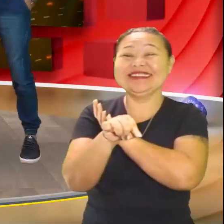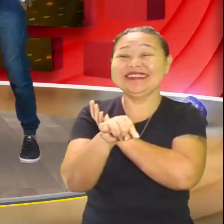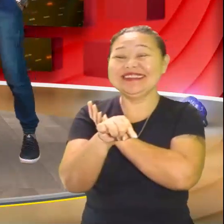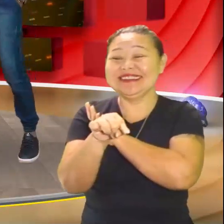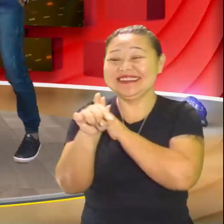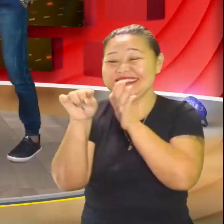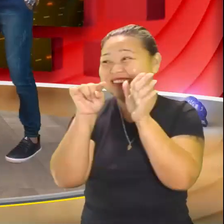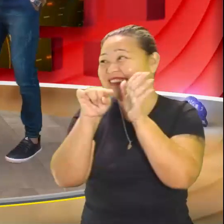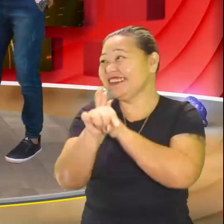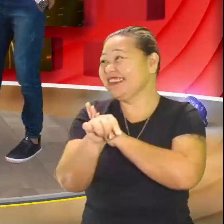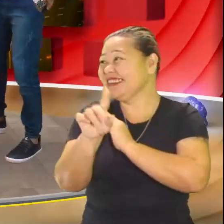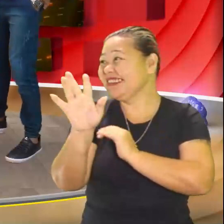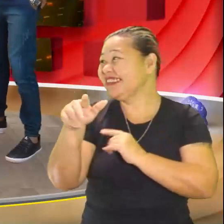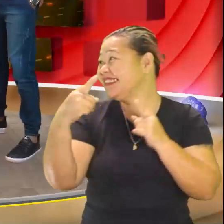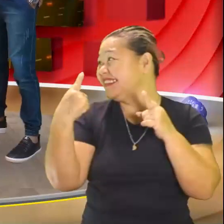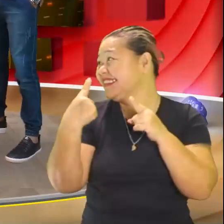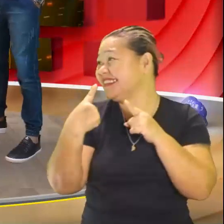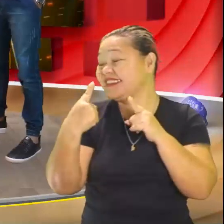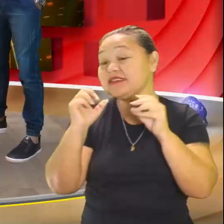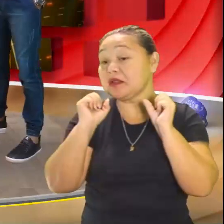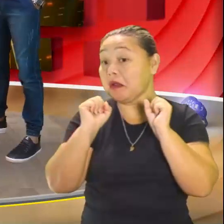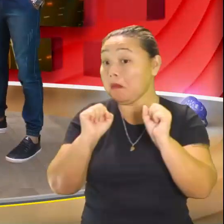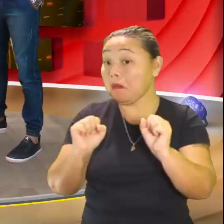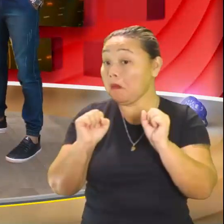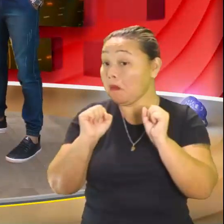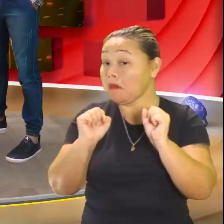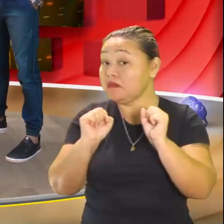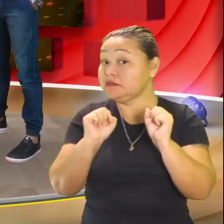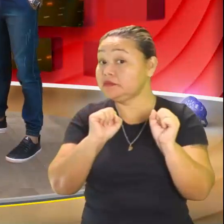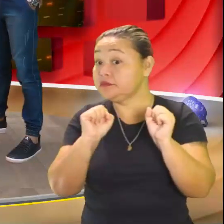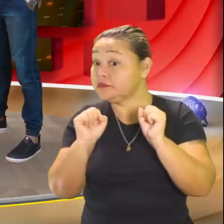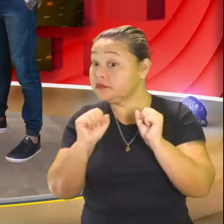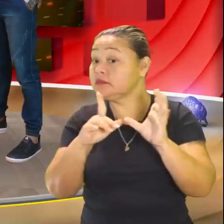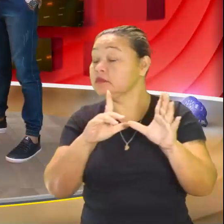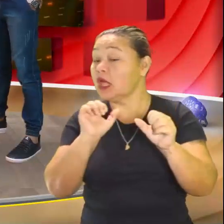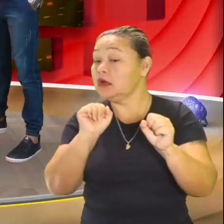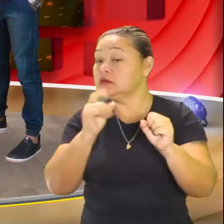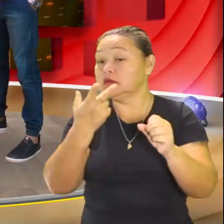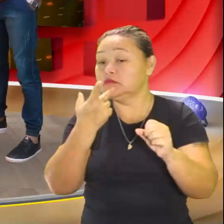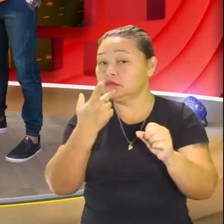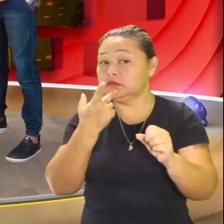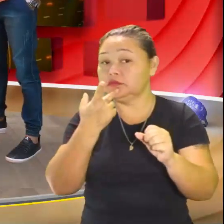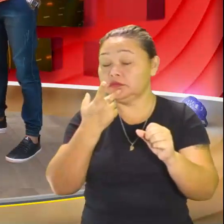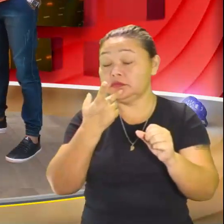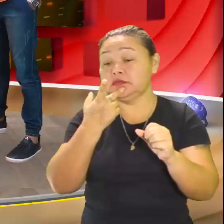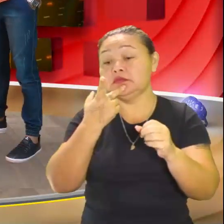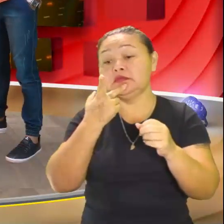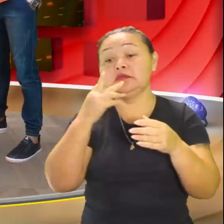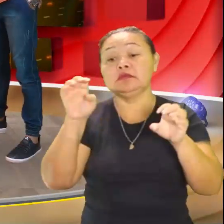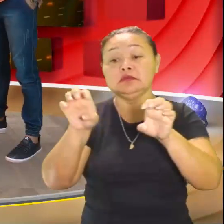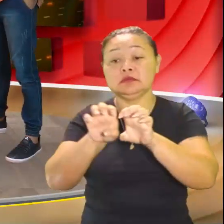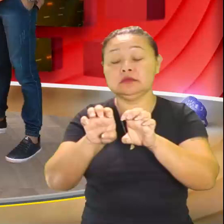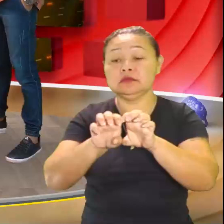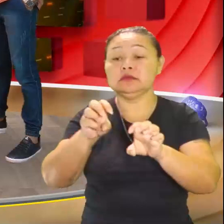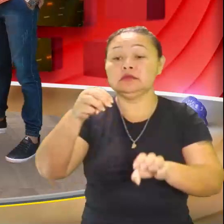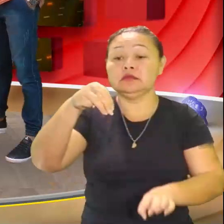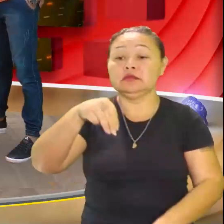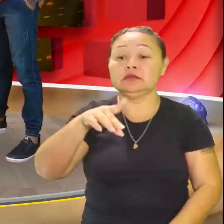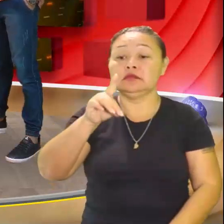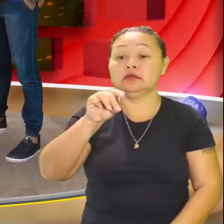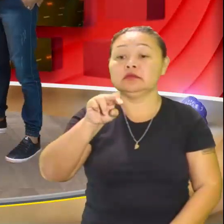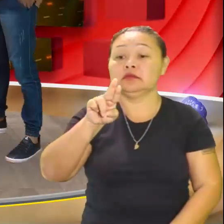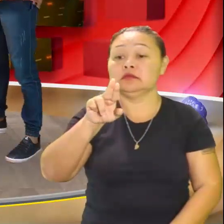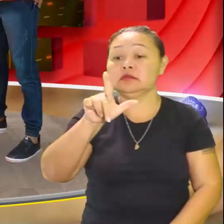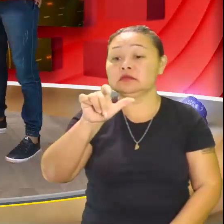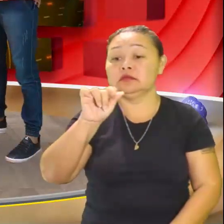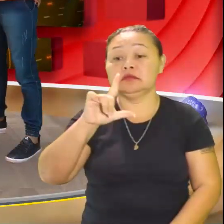então, falando em pergunta, aqui diz assim, ó, podemos ter... Então ele não está afirmando... Não, ele diz que em uma equação modular,